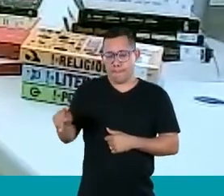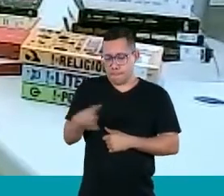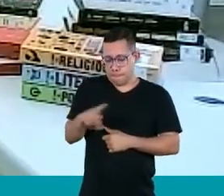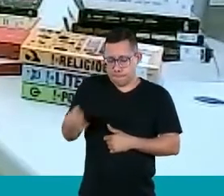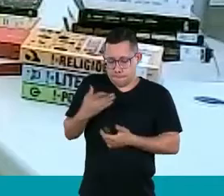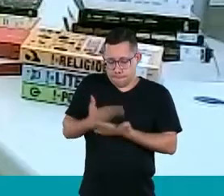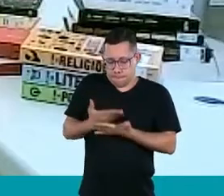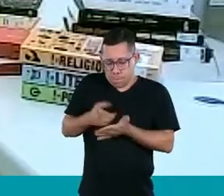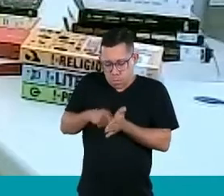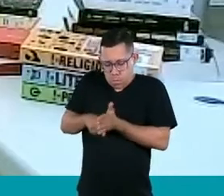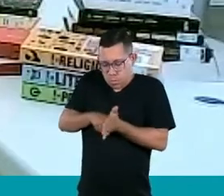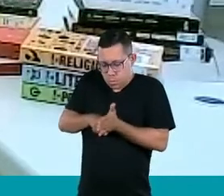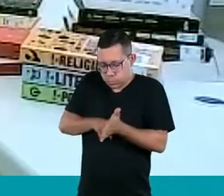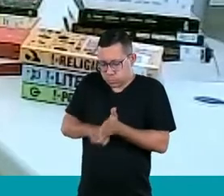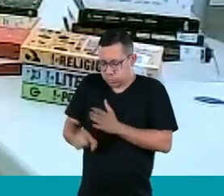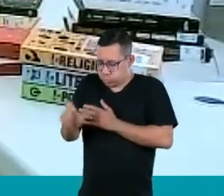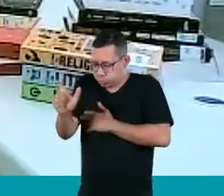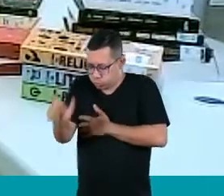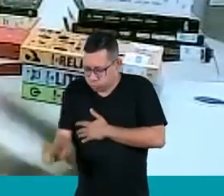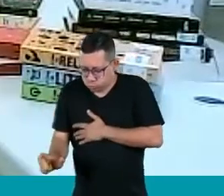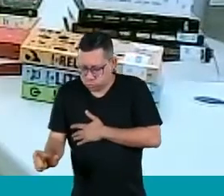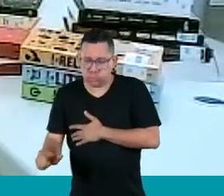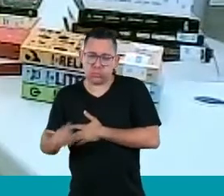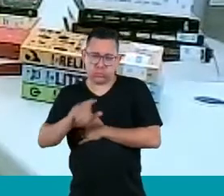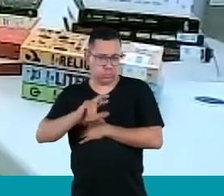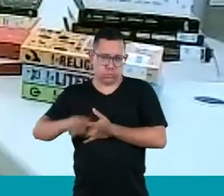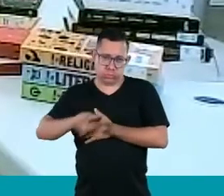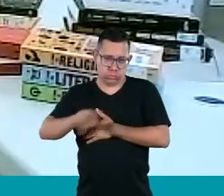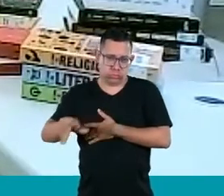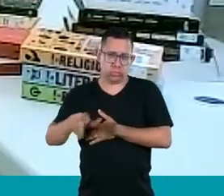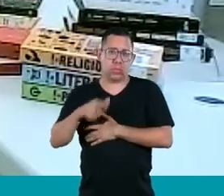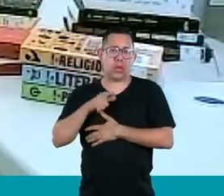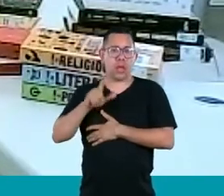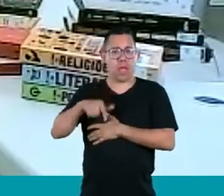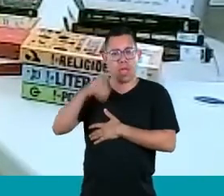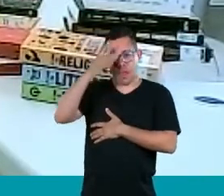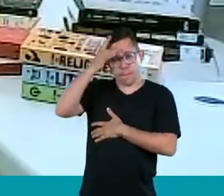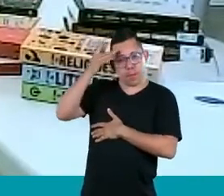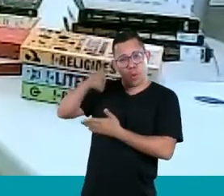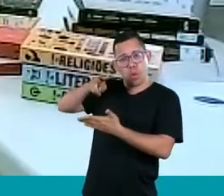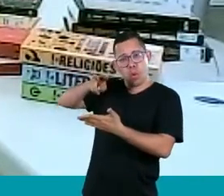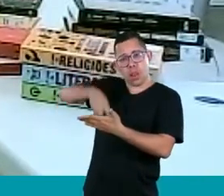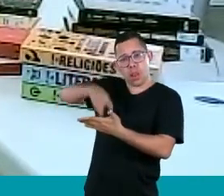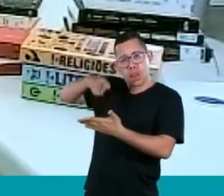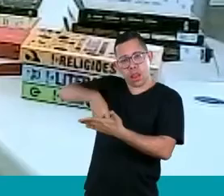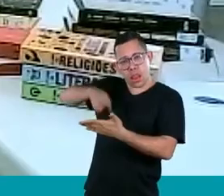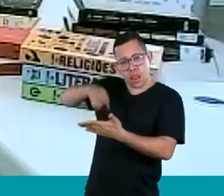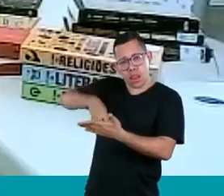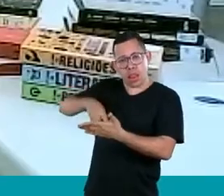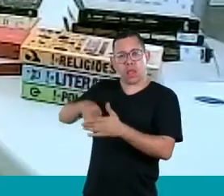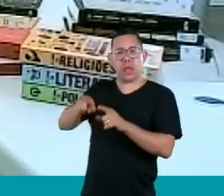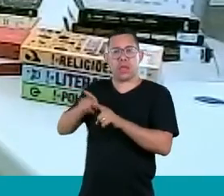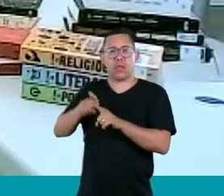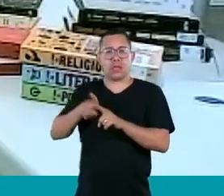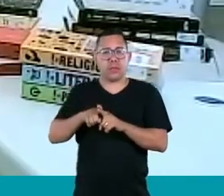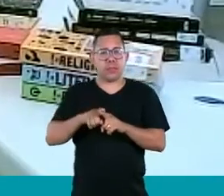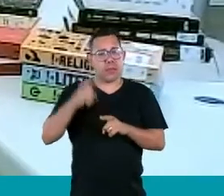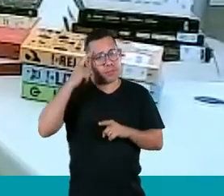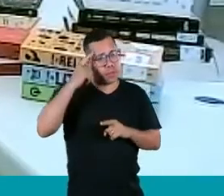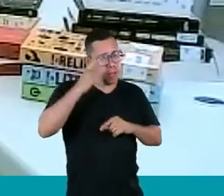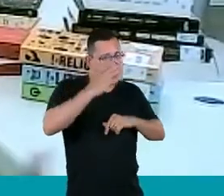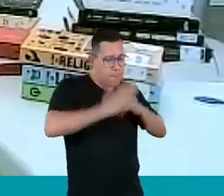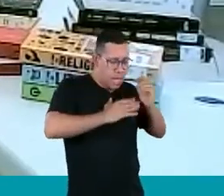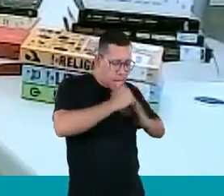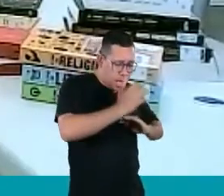estudioso de Morin, mas sim de um leitor que lê Morin para pensar a sua prática em sala de aula,